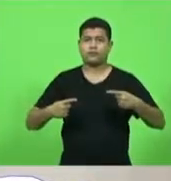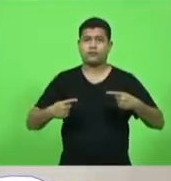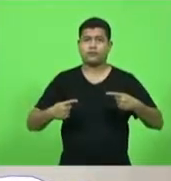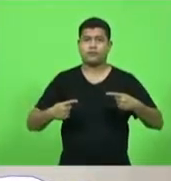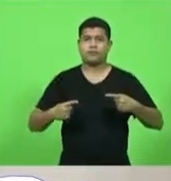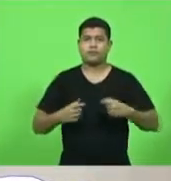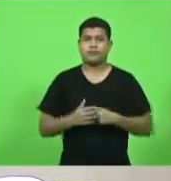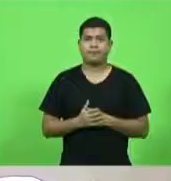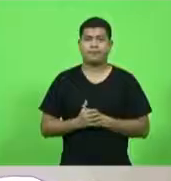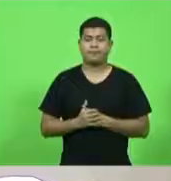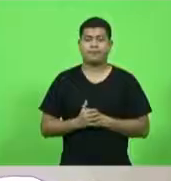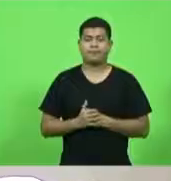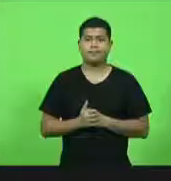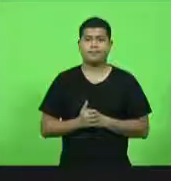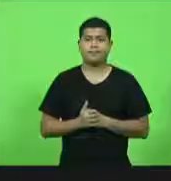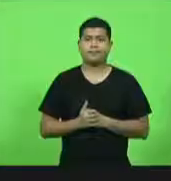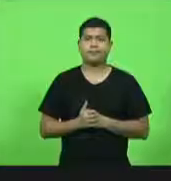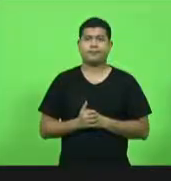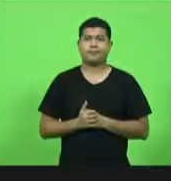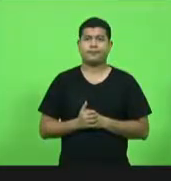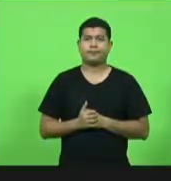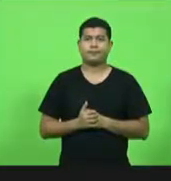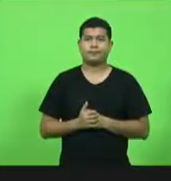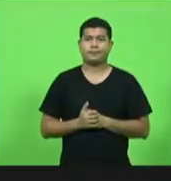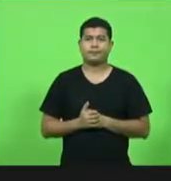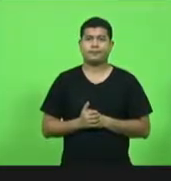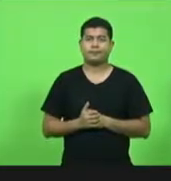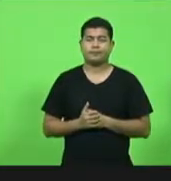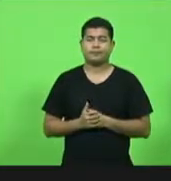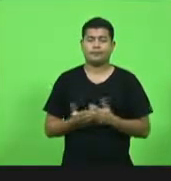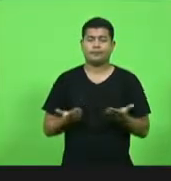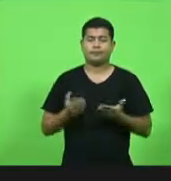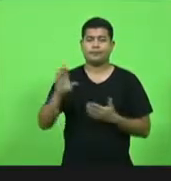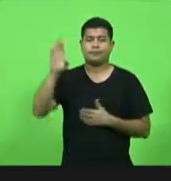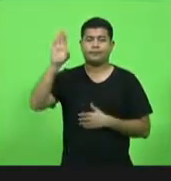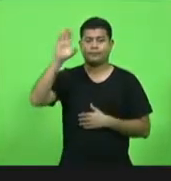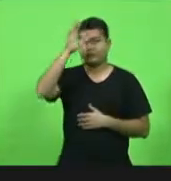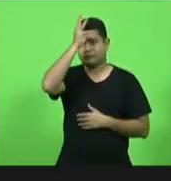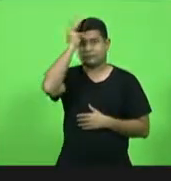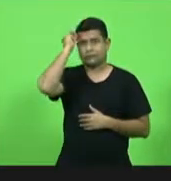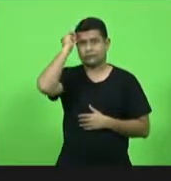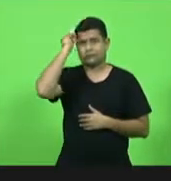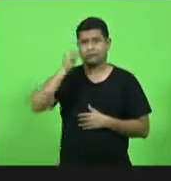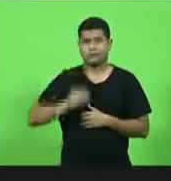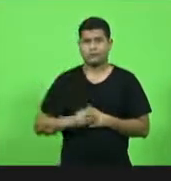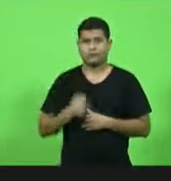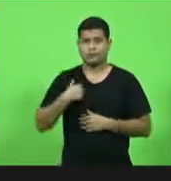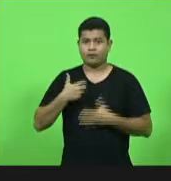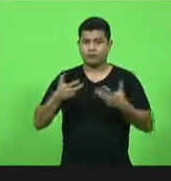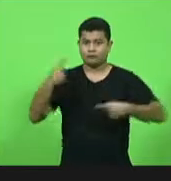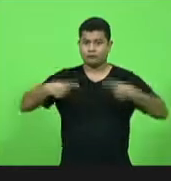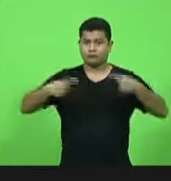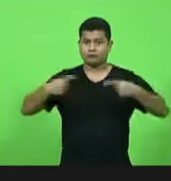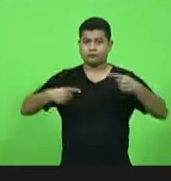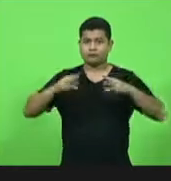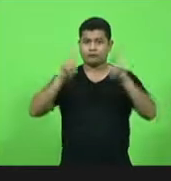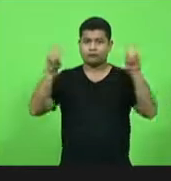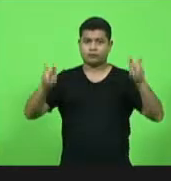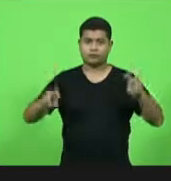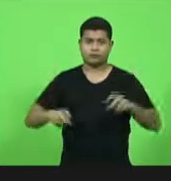Presidente. Por gentileza, deputada Luciane. Eu quero discutir a matéria.